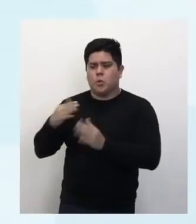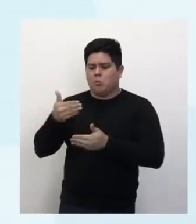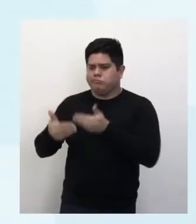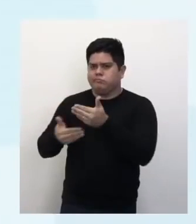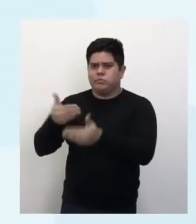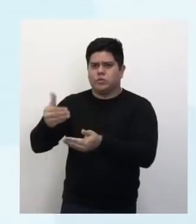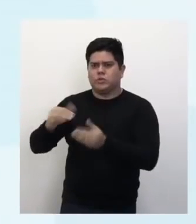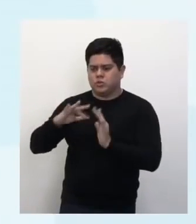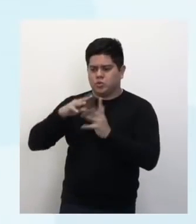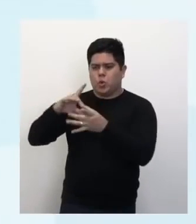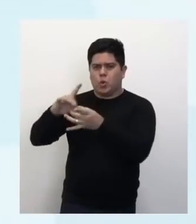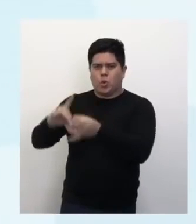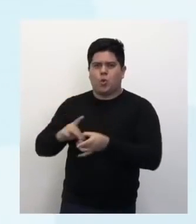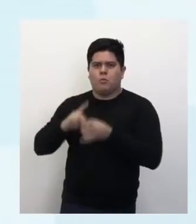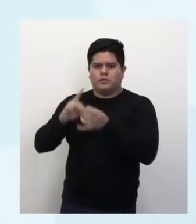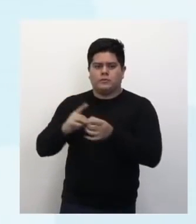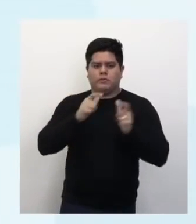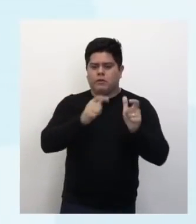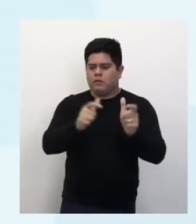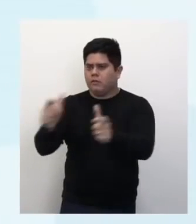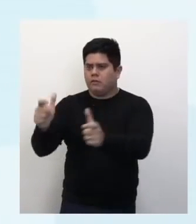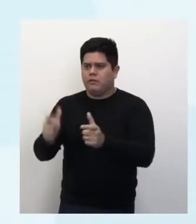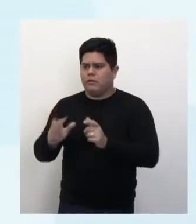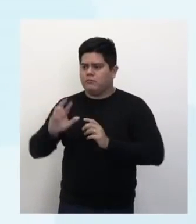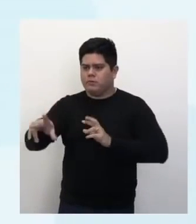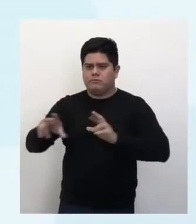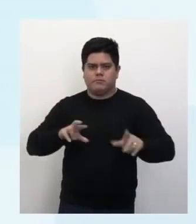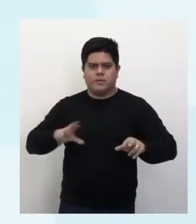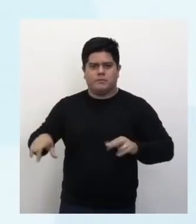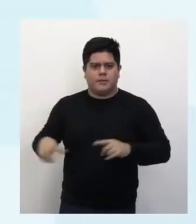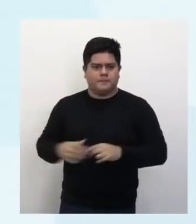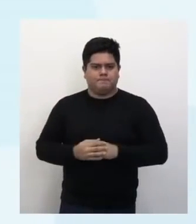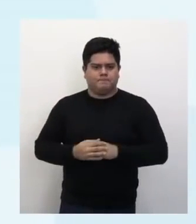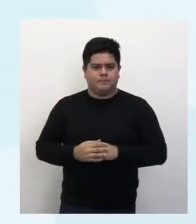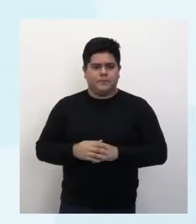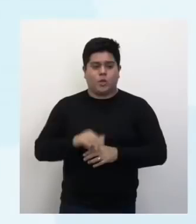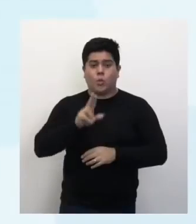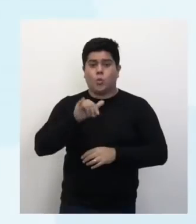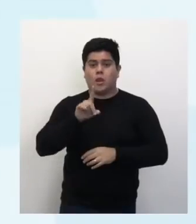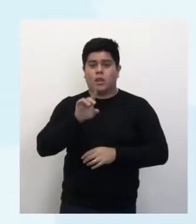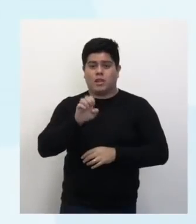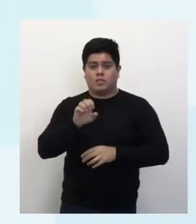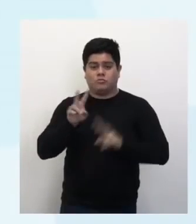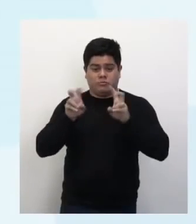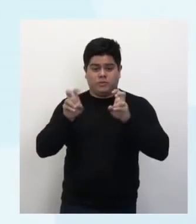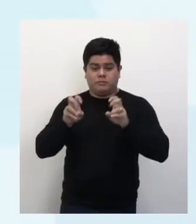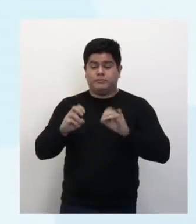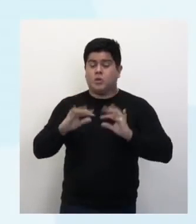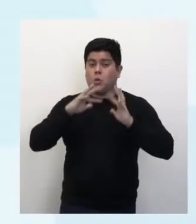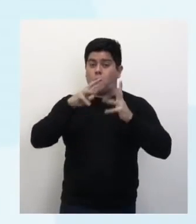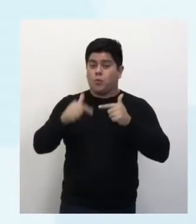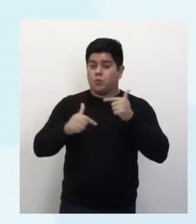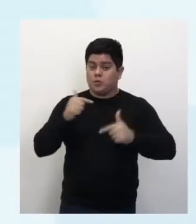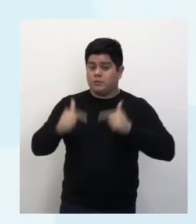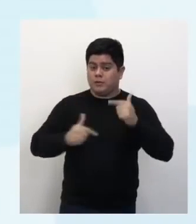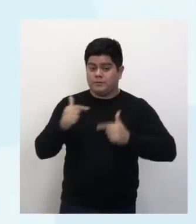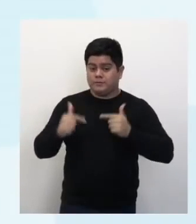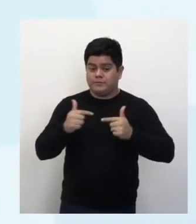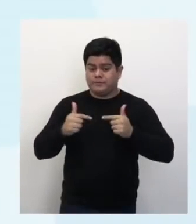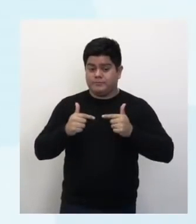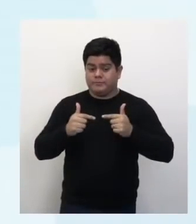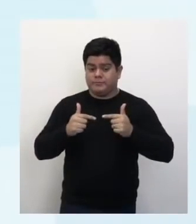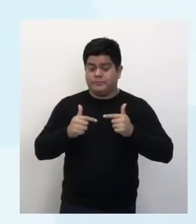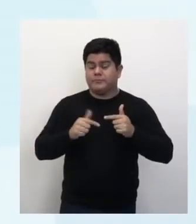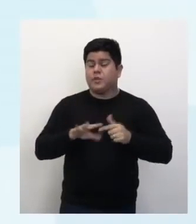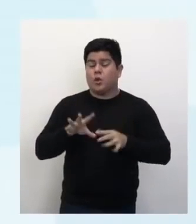globalização em diferentes lugares. Unidade temática, mundo do trabalho, objeto de conhecimento,